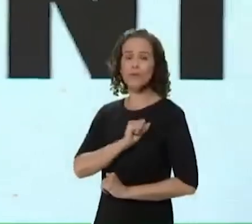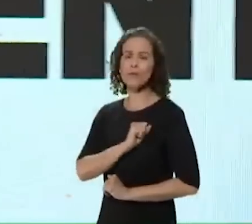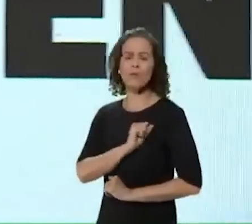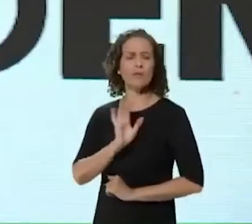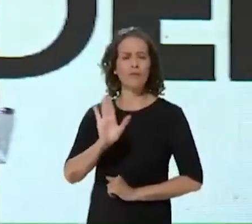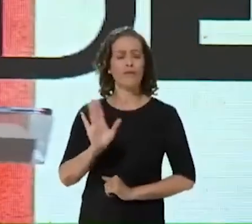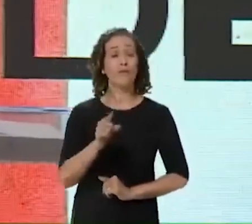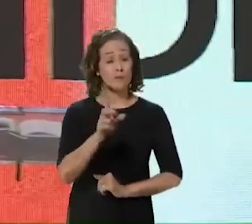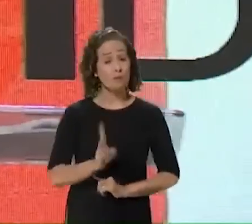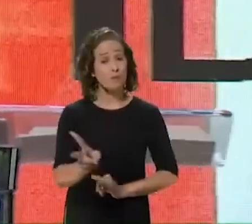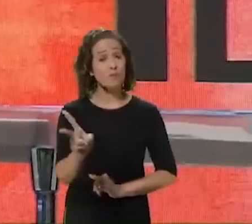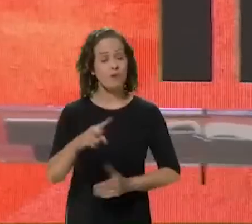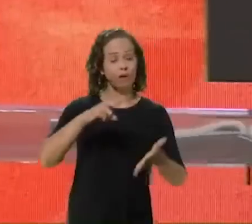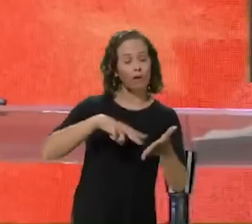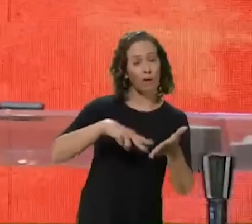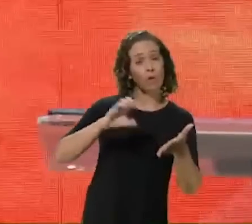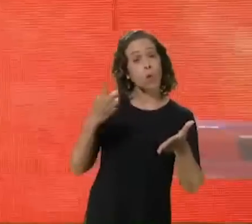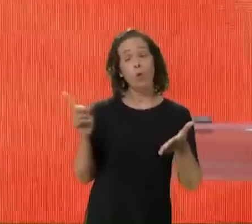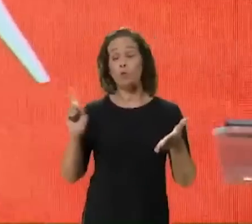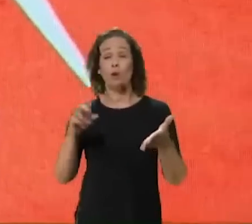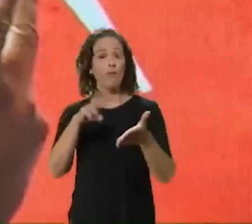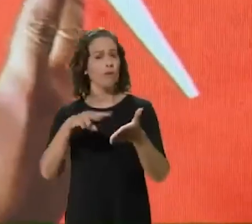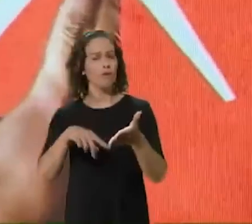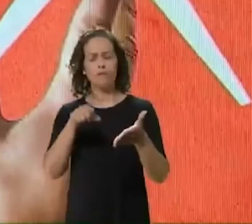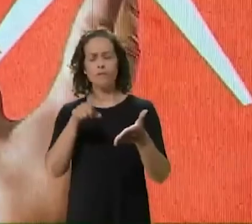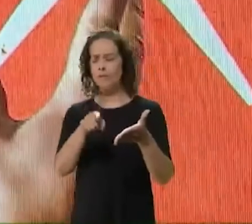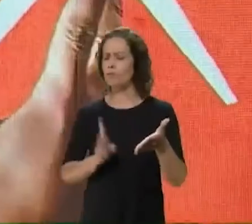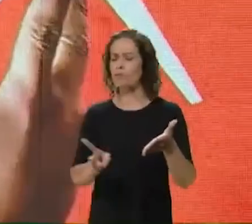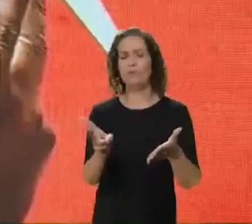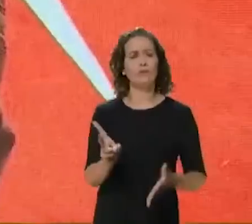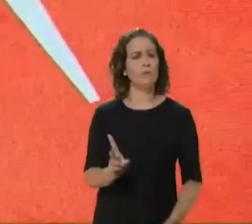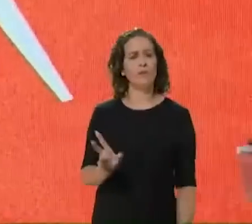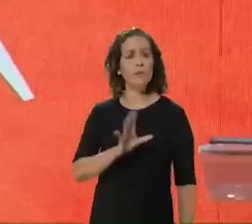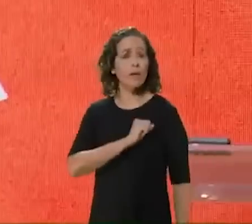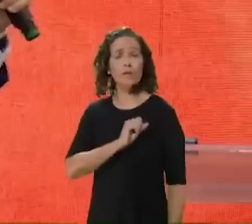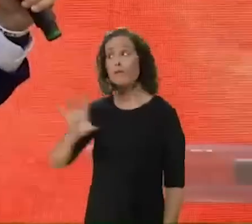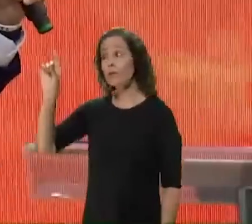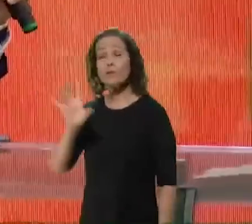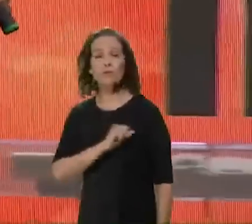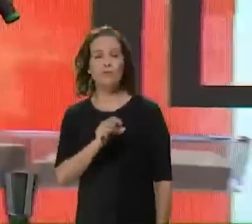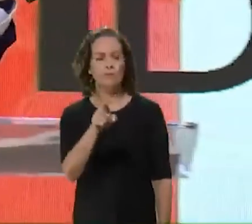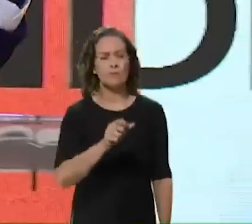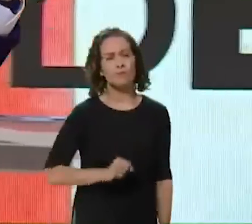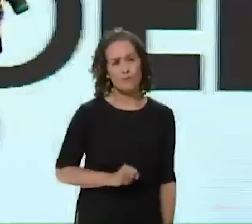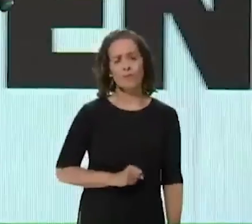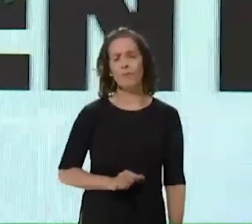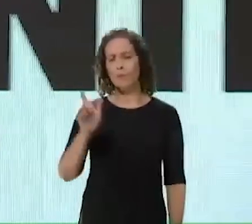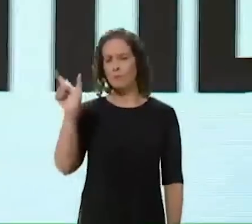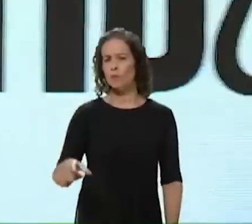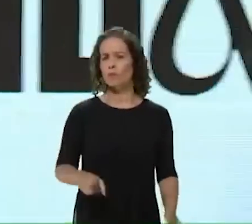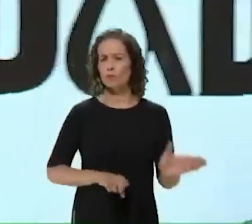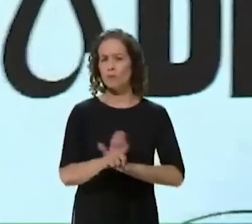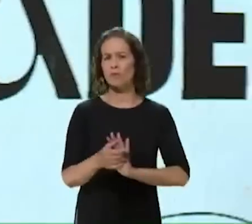é. Nós tivemos um momento dos dízimos aqui. Se alguém não ofertou, não dizimou, ai, perdeu. Alguém me perguntou: Lucinho, se eu não der dízimo, eu